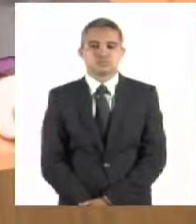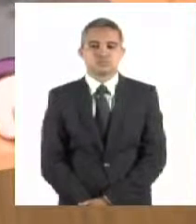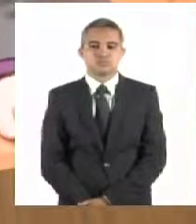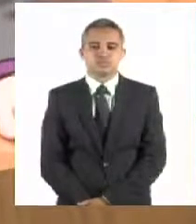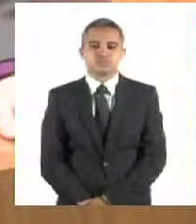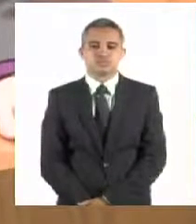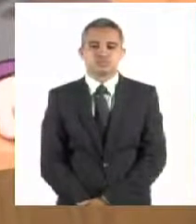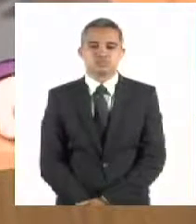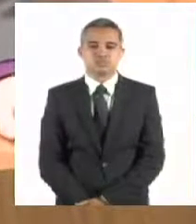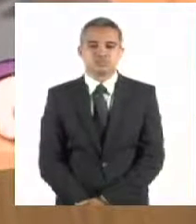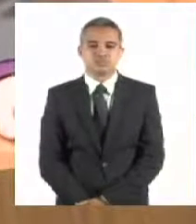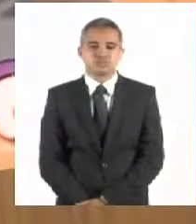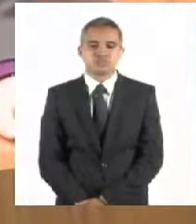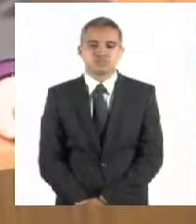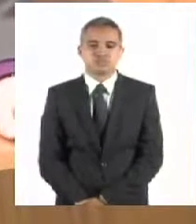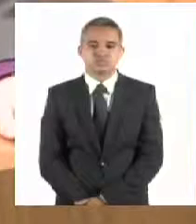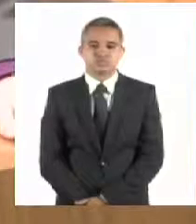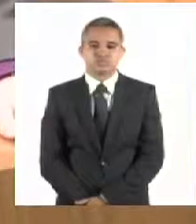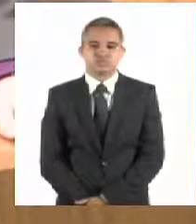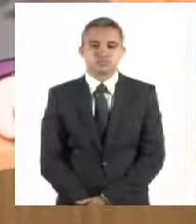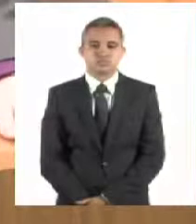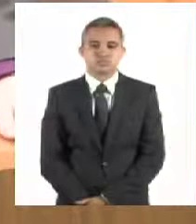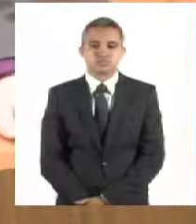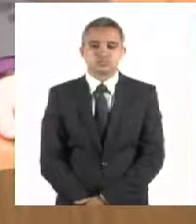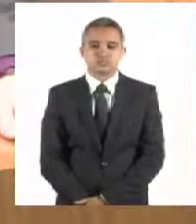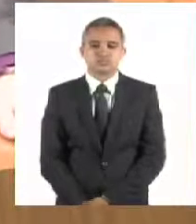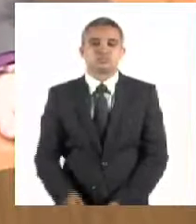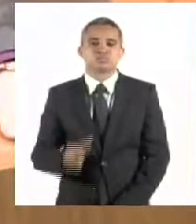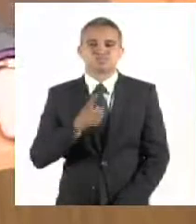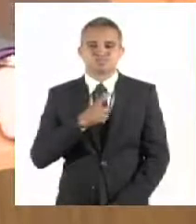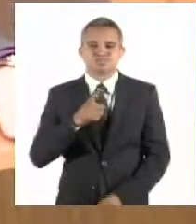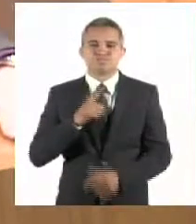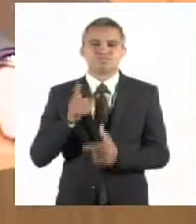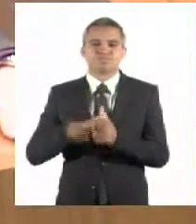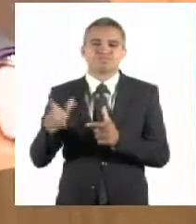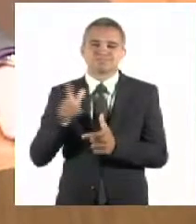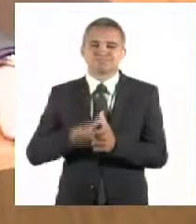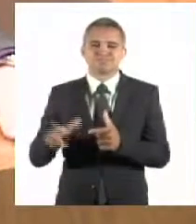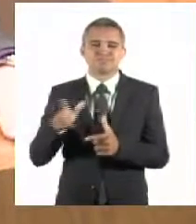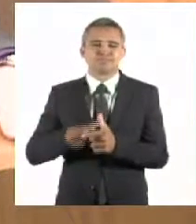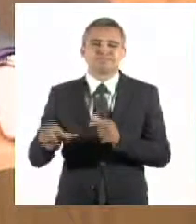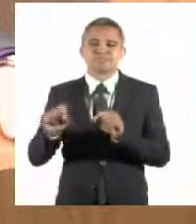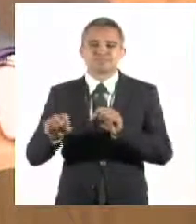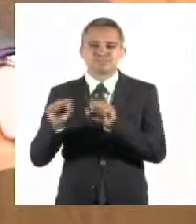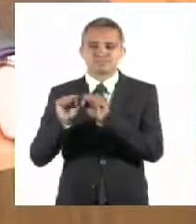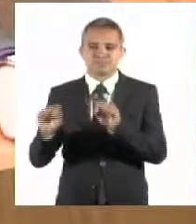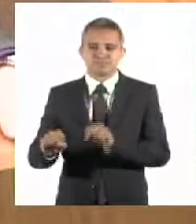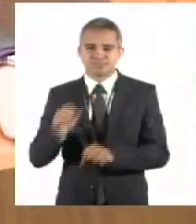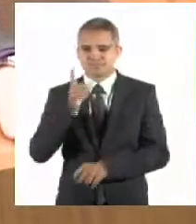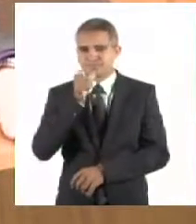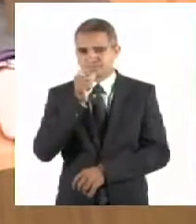com uma falência completa do sistema de abastecimento d'água.